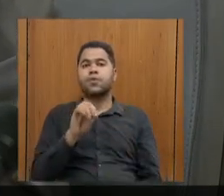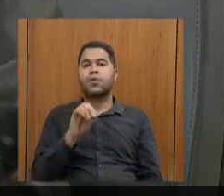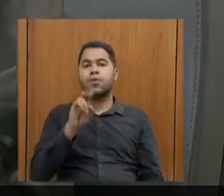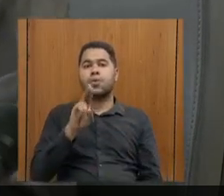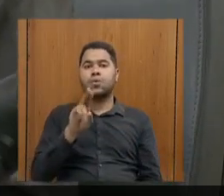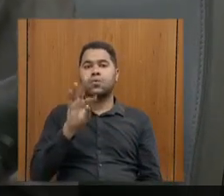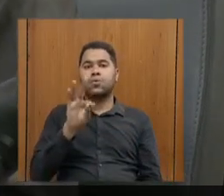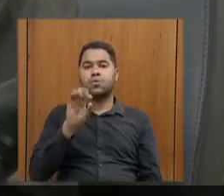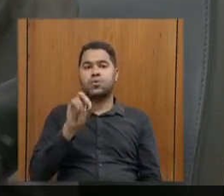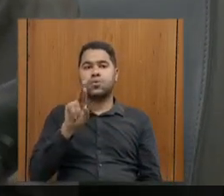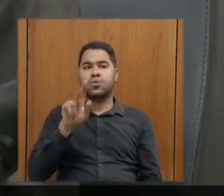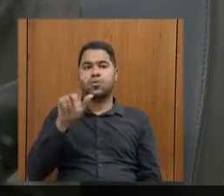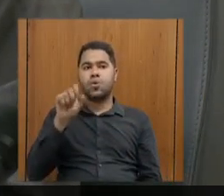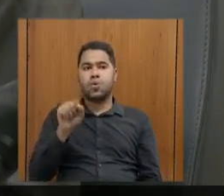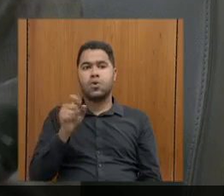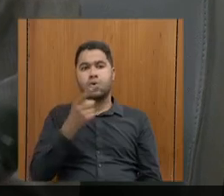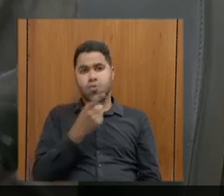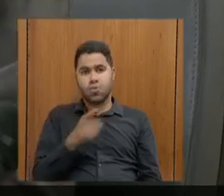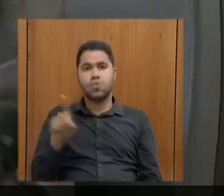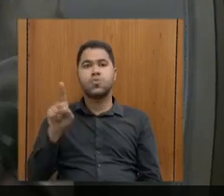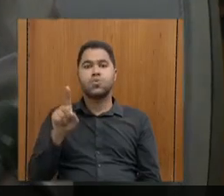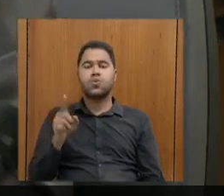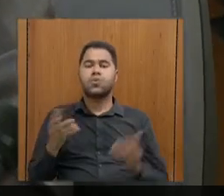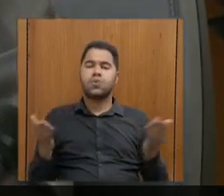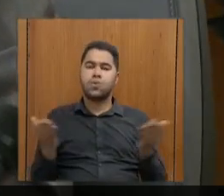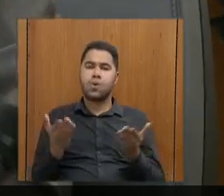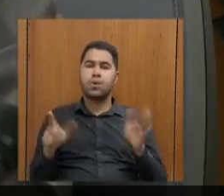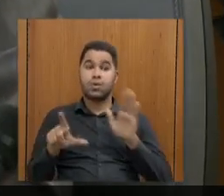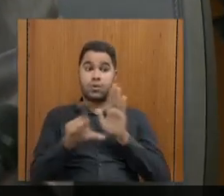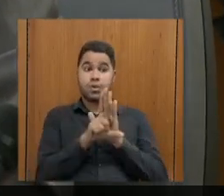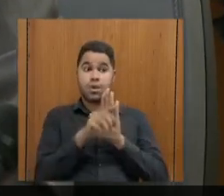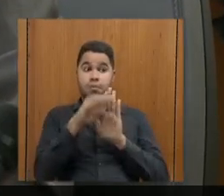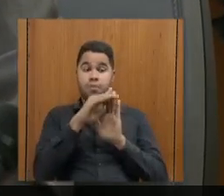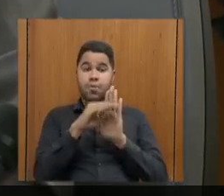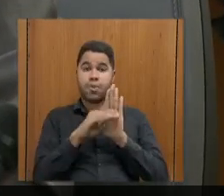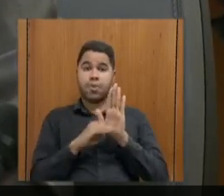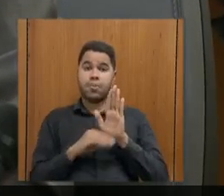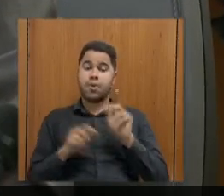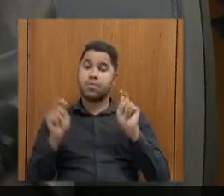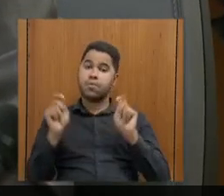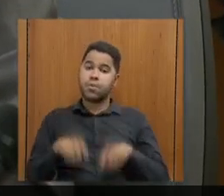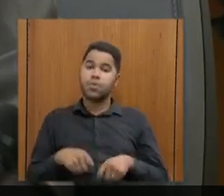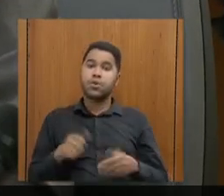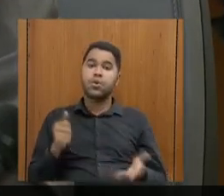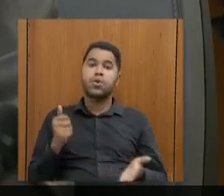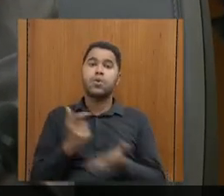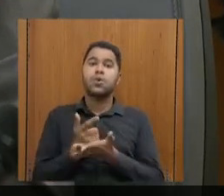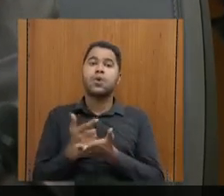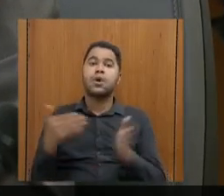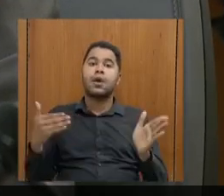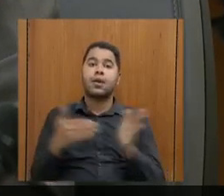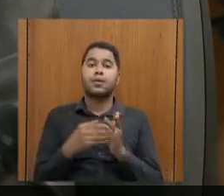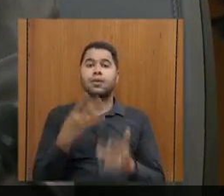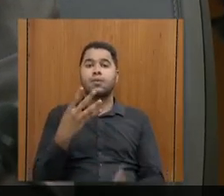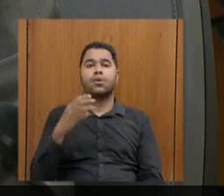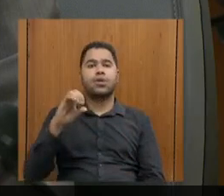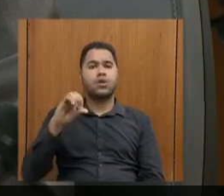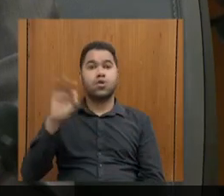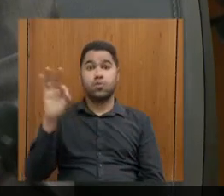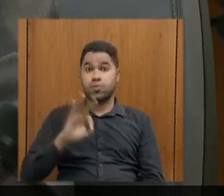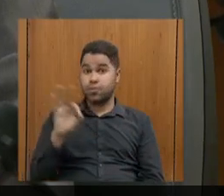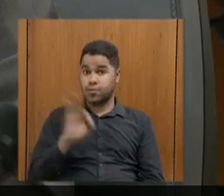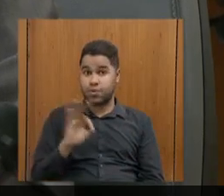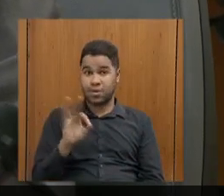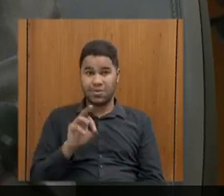né esse último a gente de fato hoje o que está na lei é que a gente poderia comprar Até 49 por cento não